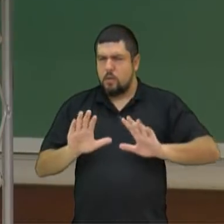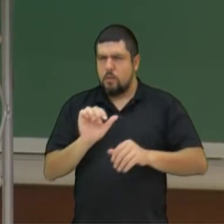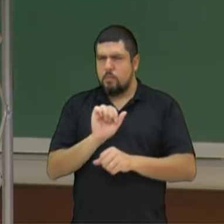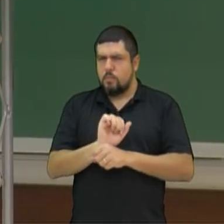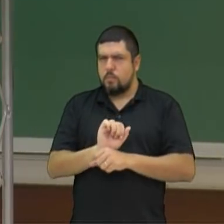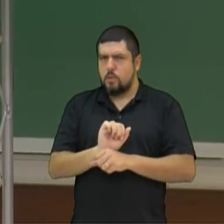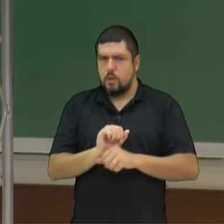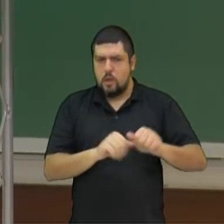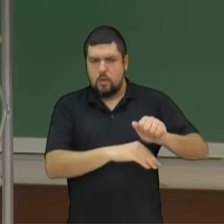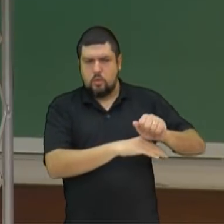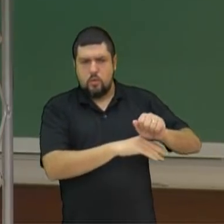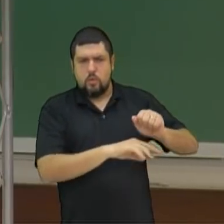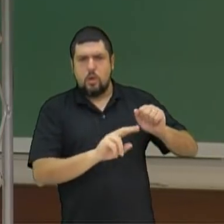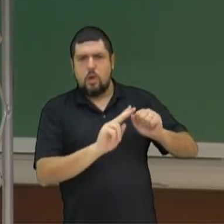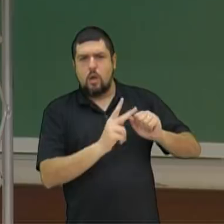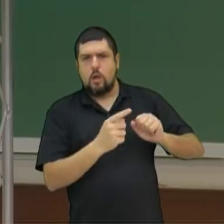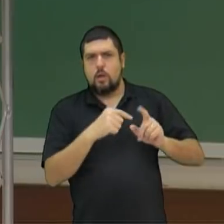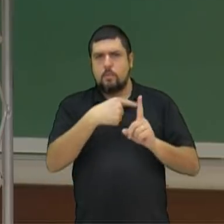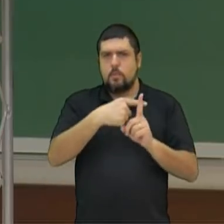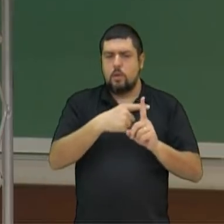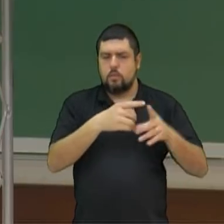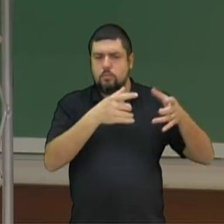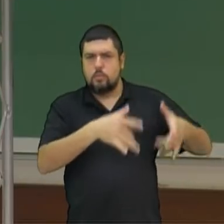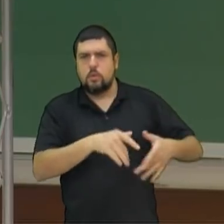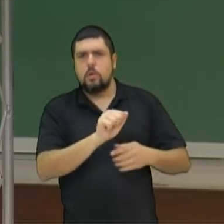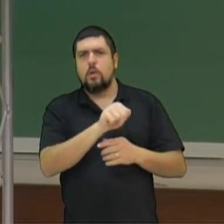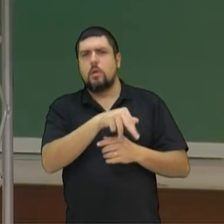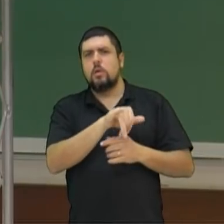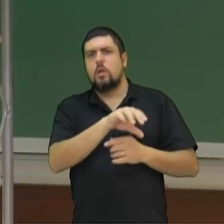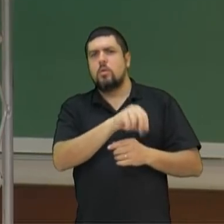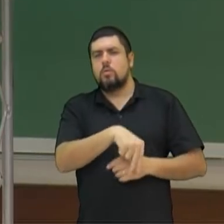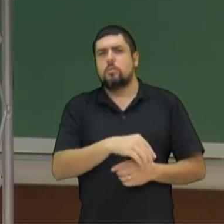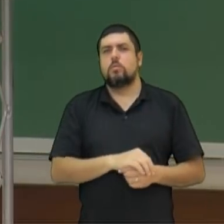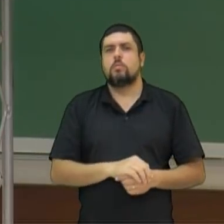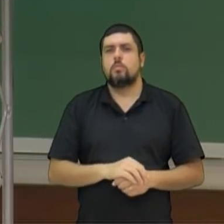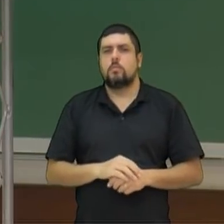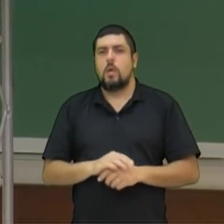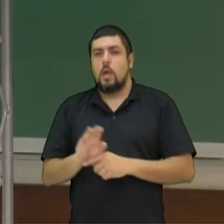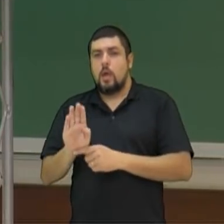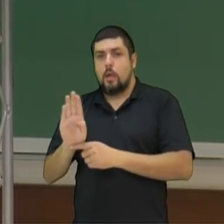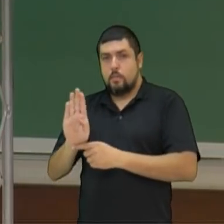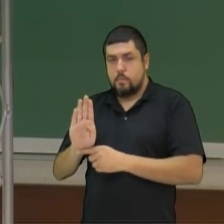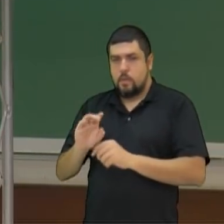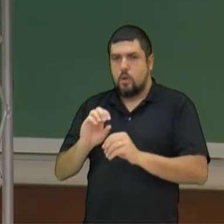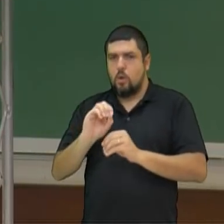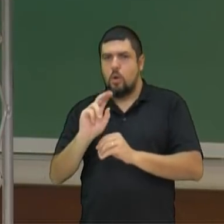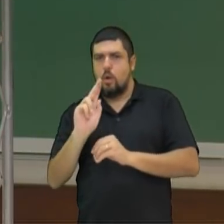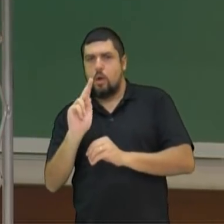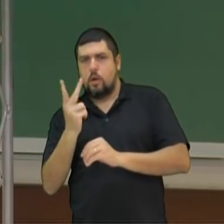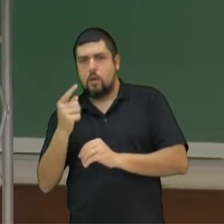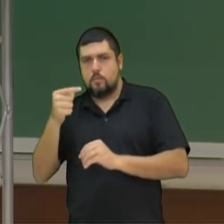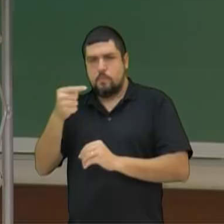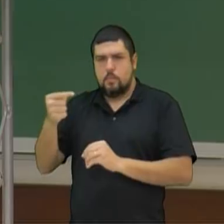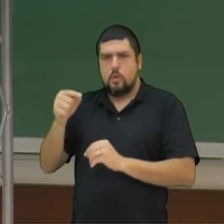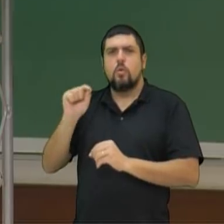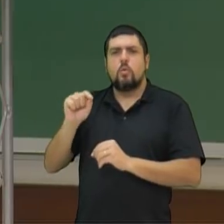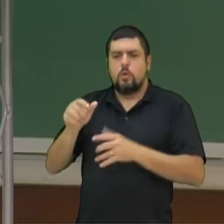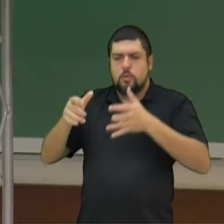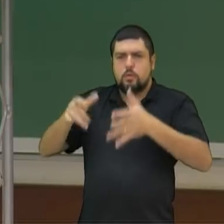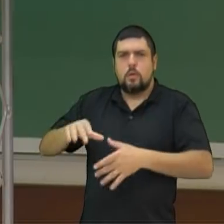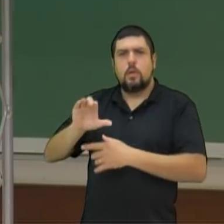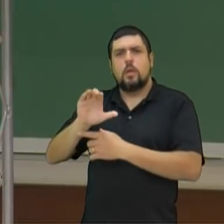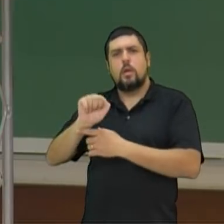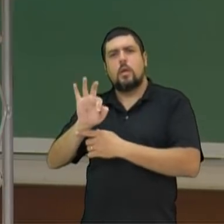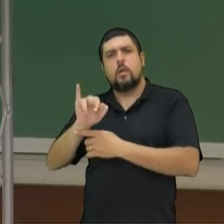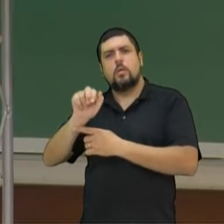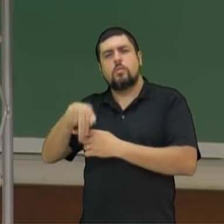libera H+, sobra o ânion. Sim. A base libera OH-, sobra um cátion.